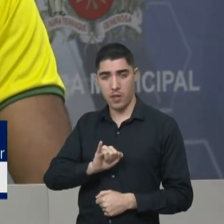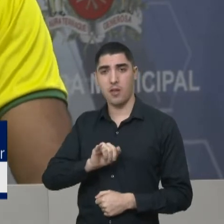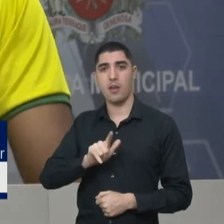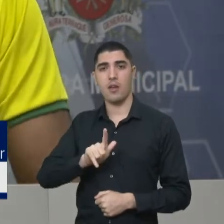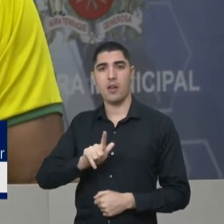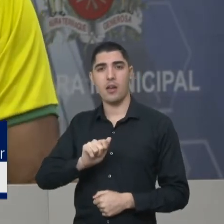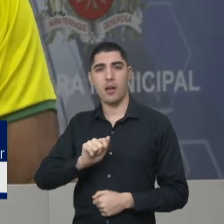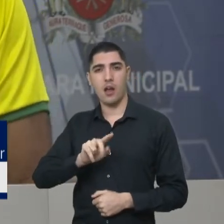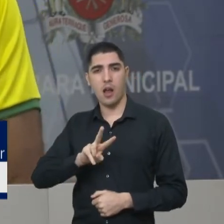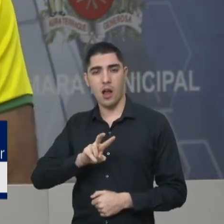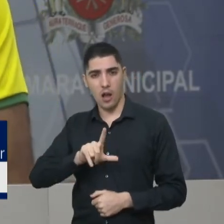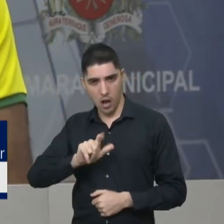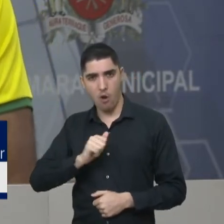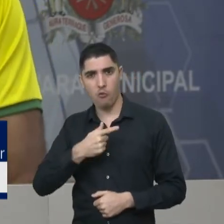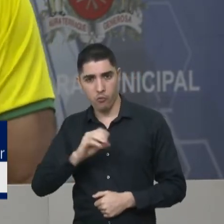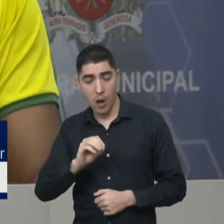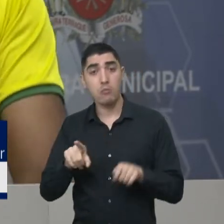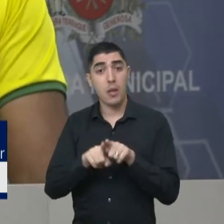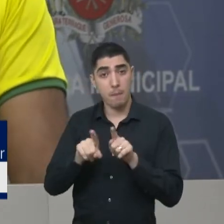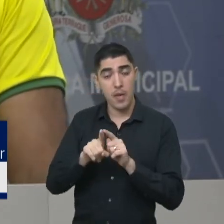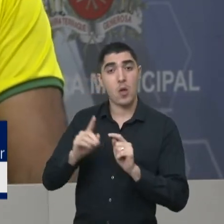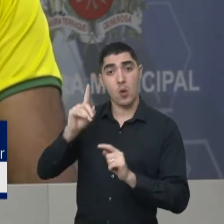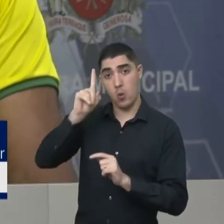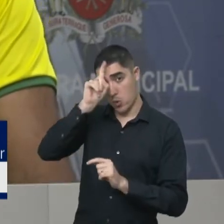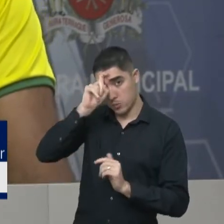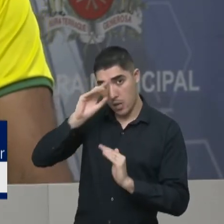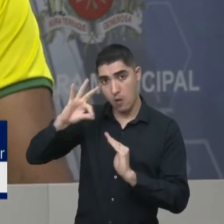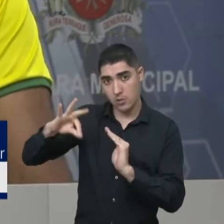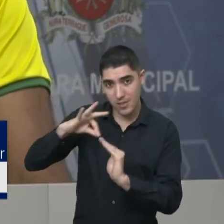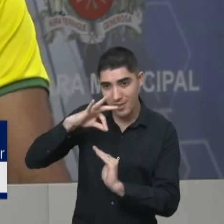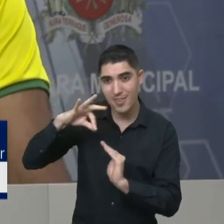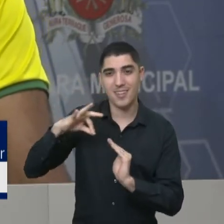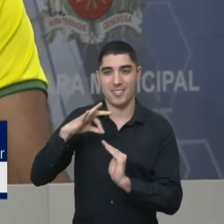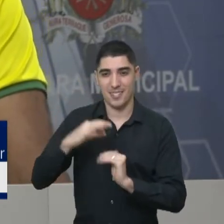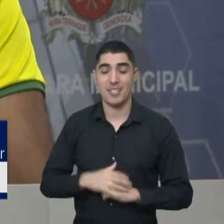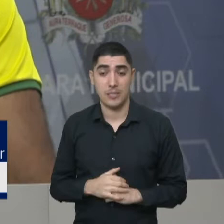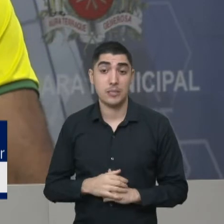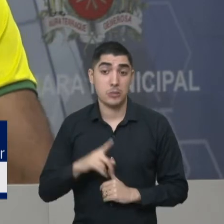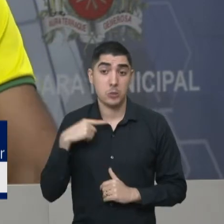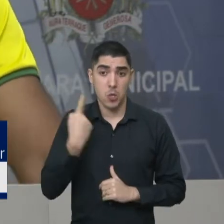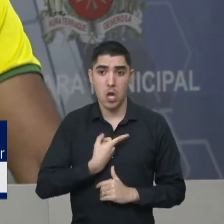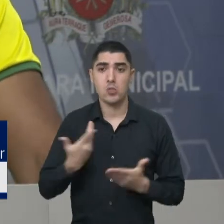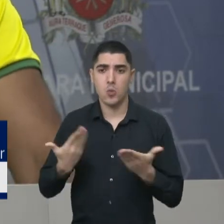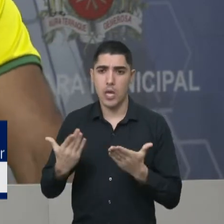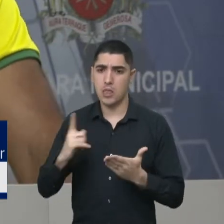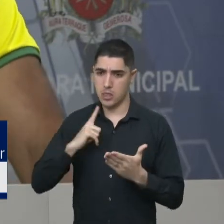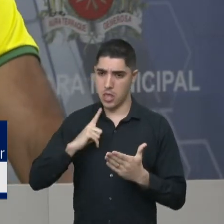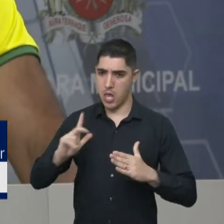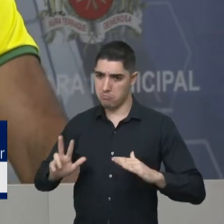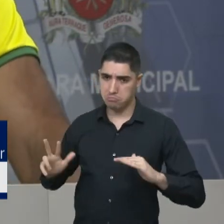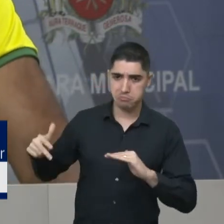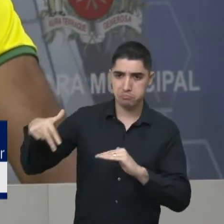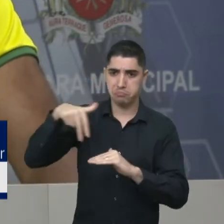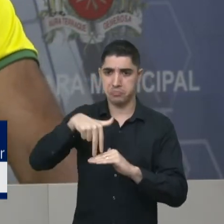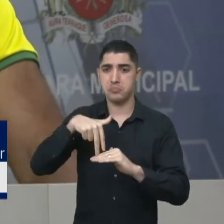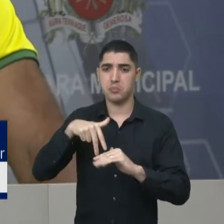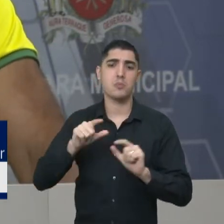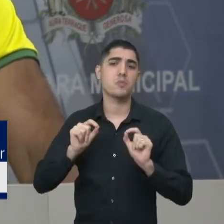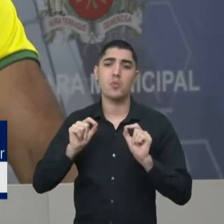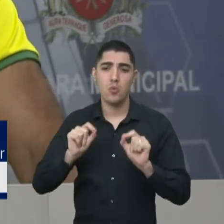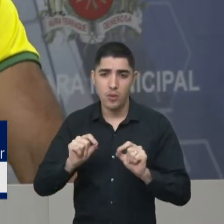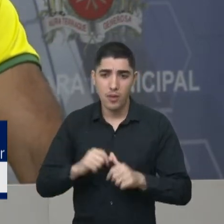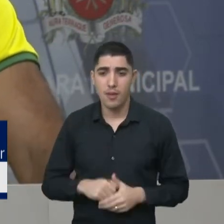Casas. Portanto, nós estamos aí, nesta frente, senhores vereadores, para